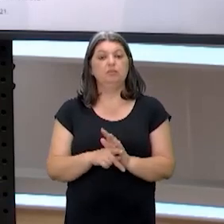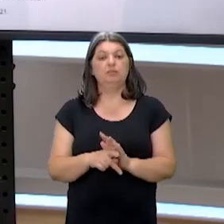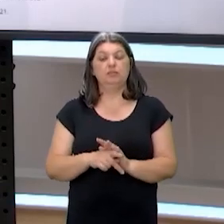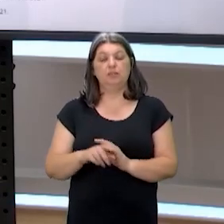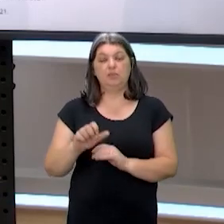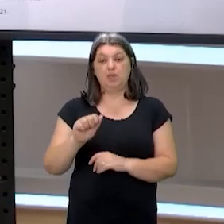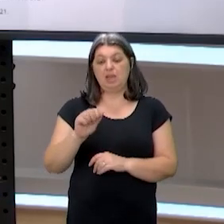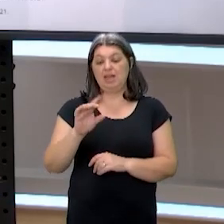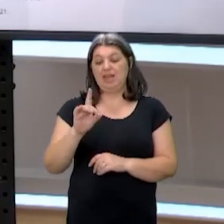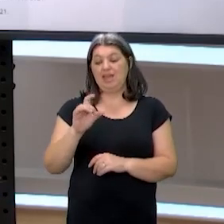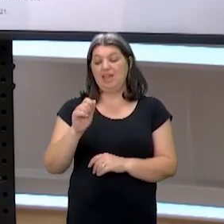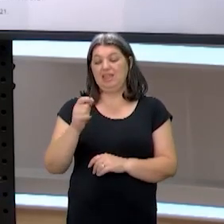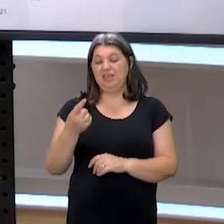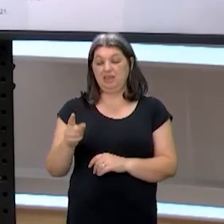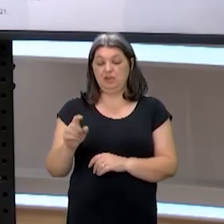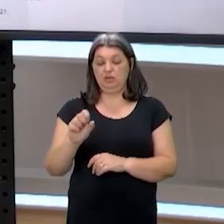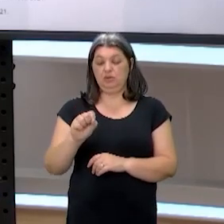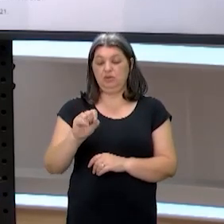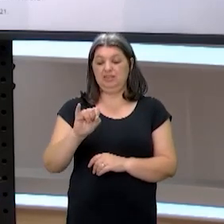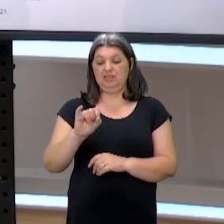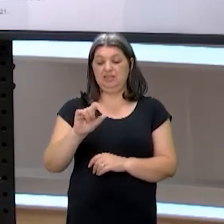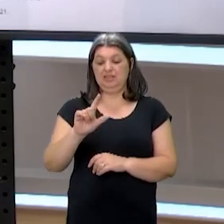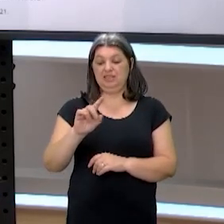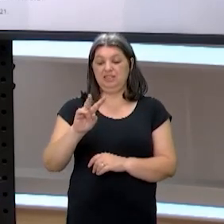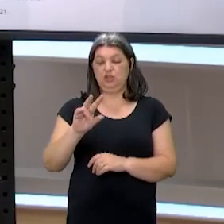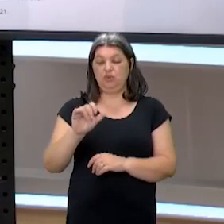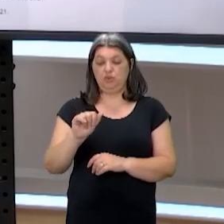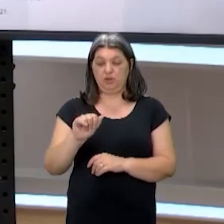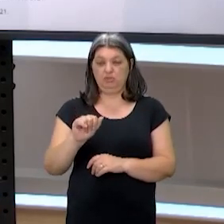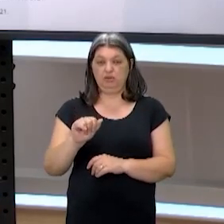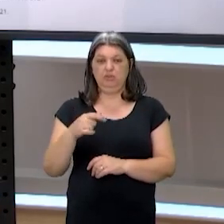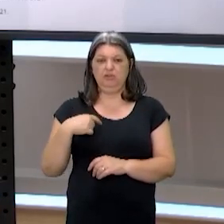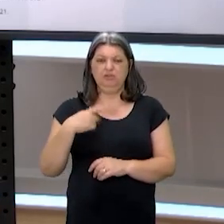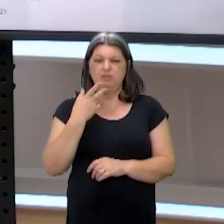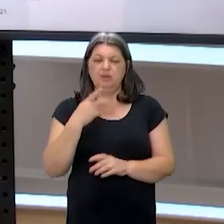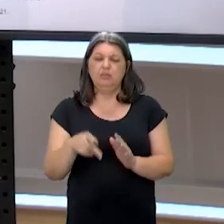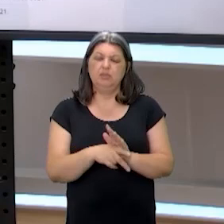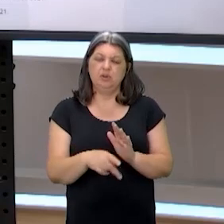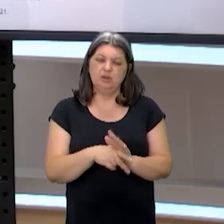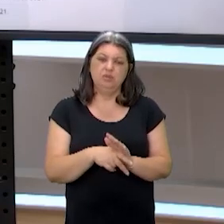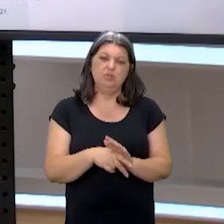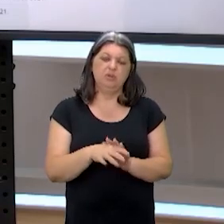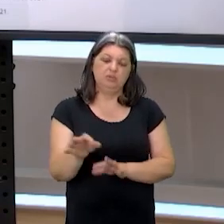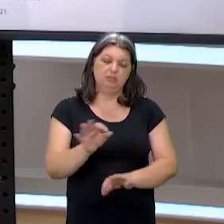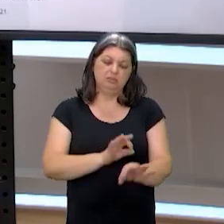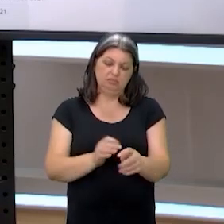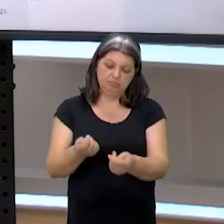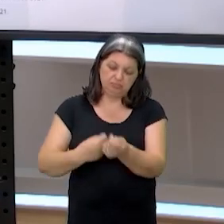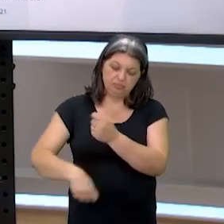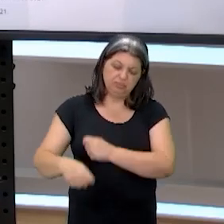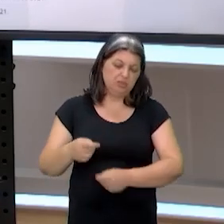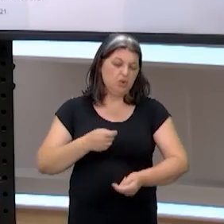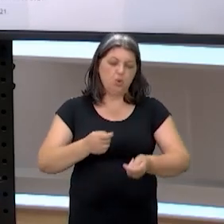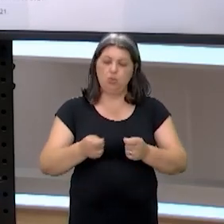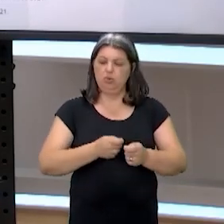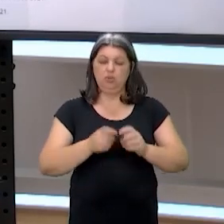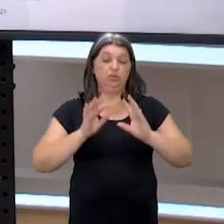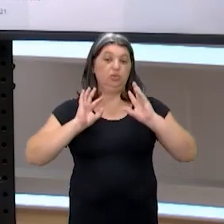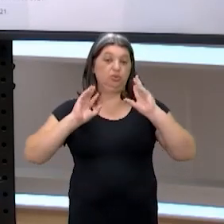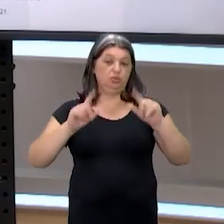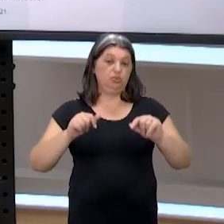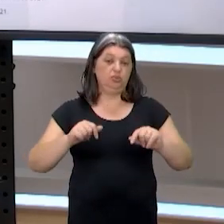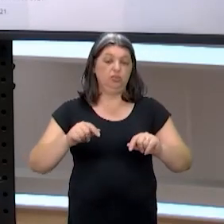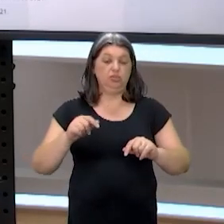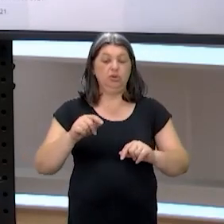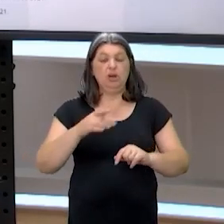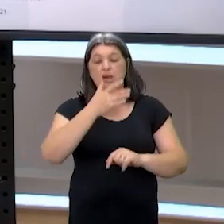Adão Silva diz que o mercado regula tudo, que o Estado não deve interferir nas relações